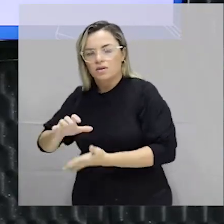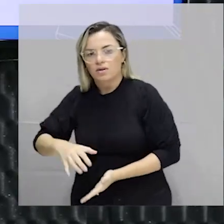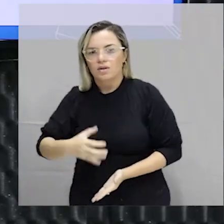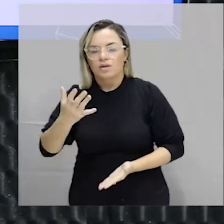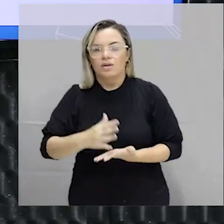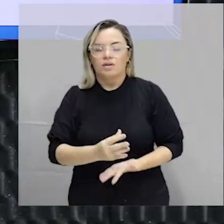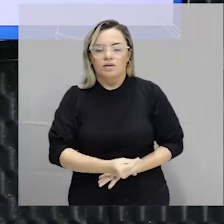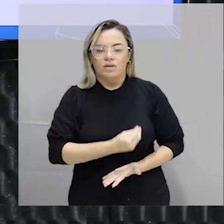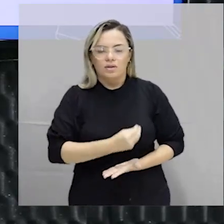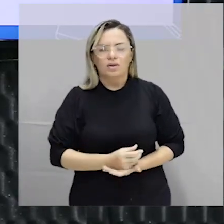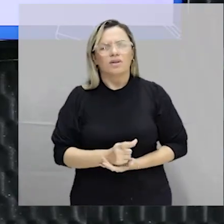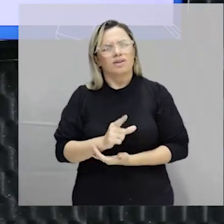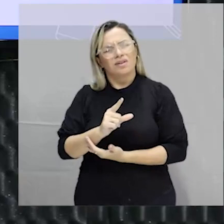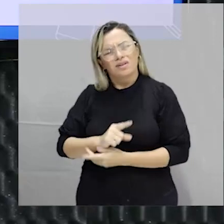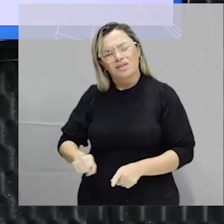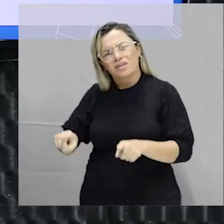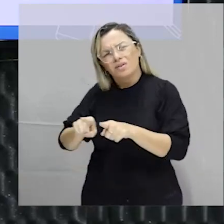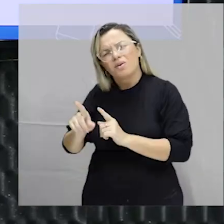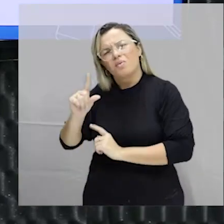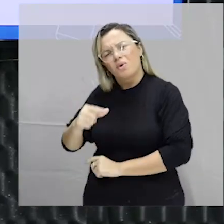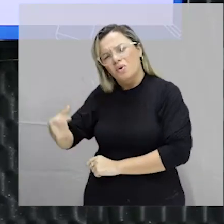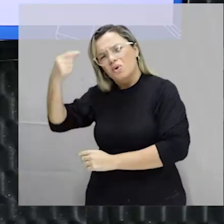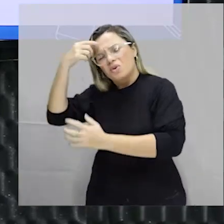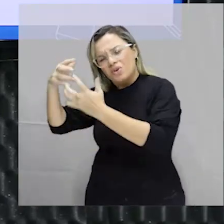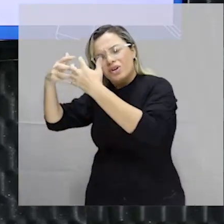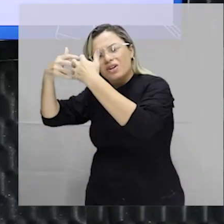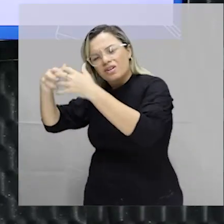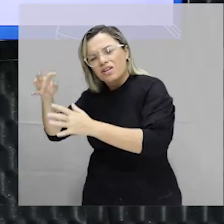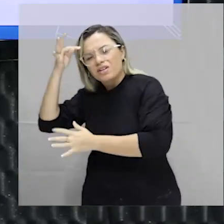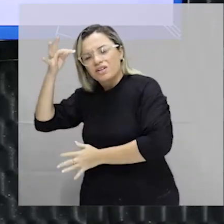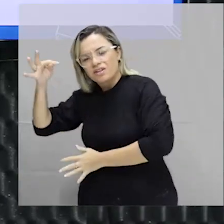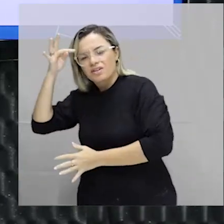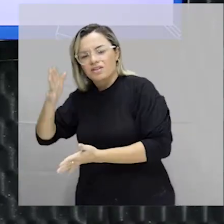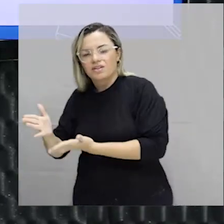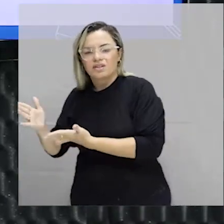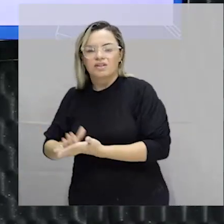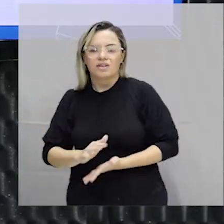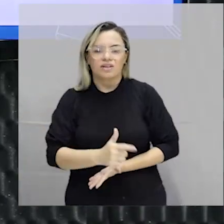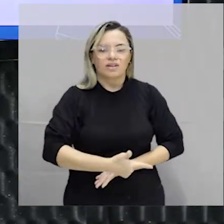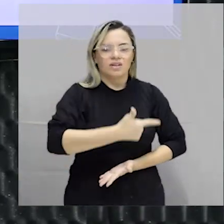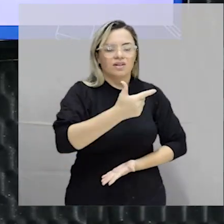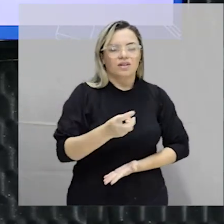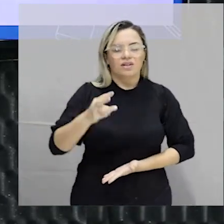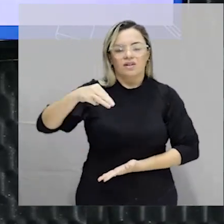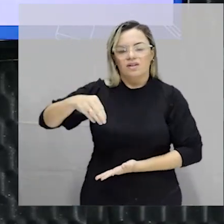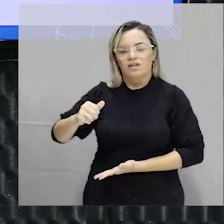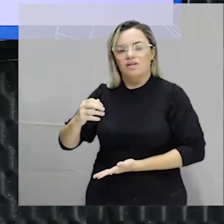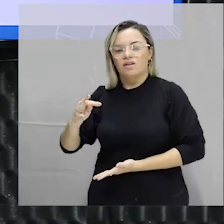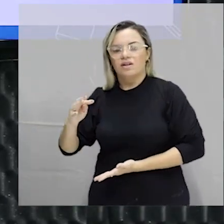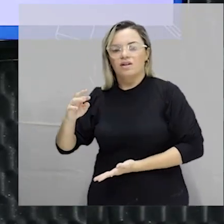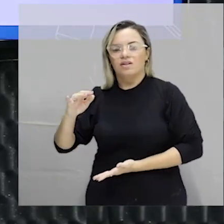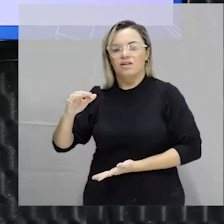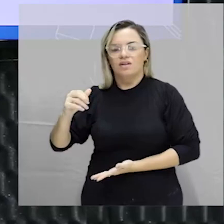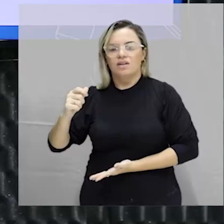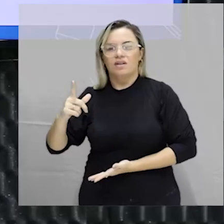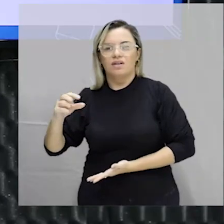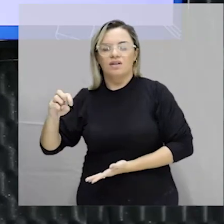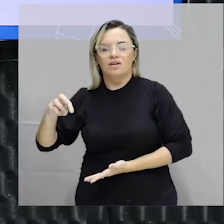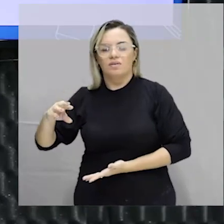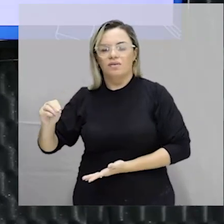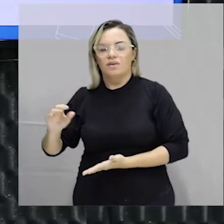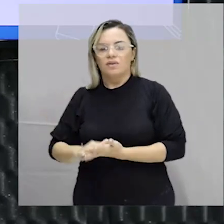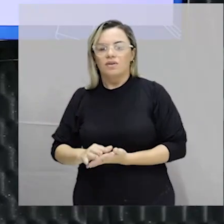também entender um pouco do seu raciocínio, do seu pensamento. Na segunda parte, eu vou falar para ti do materialismo histórico dialético, que é